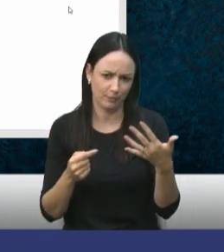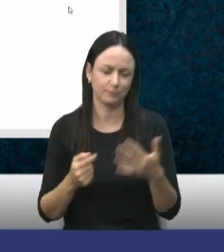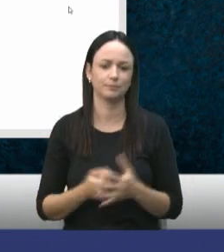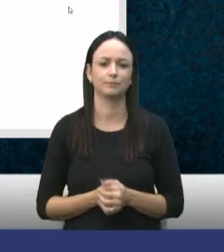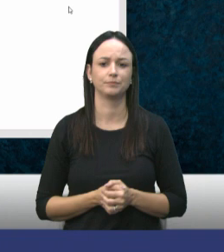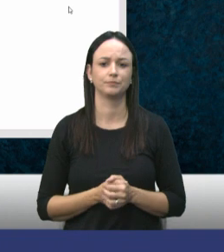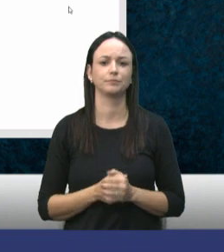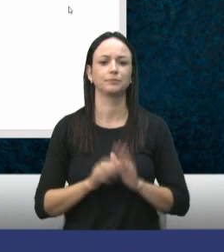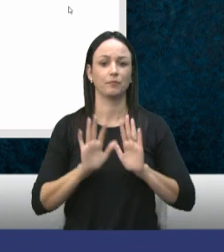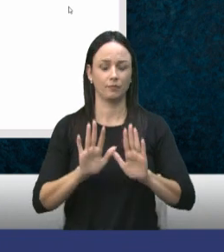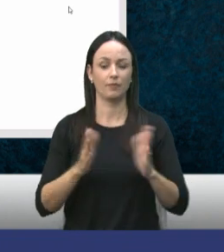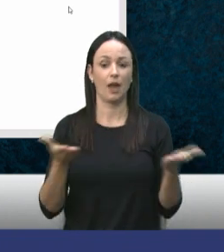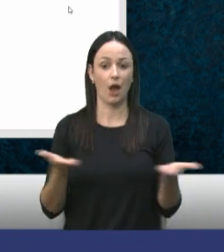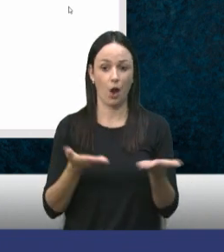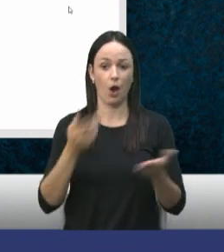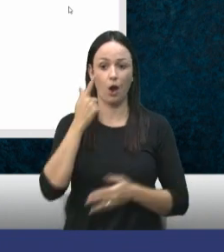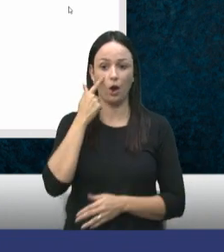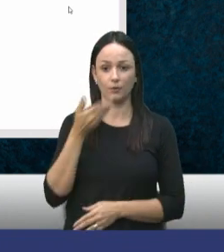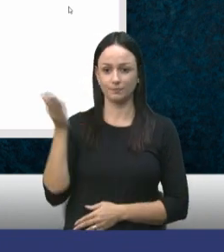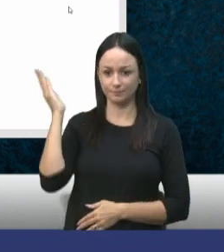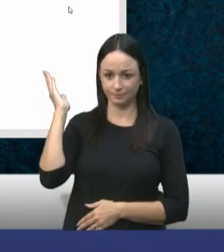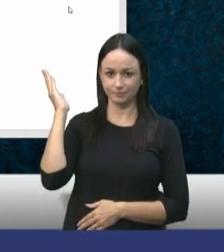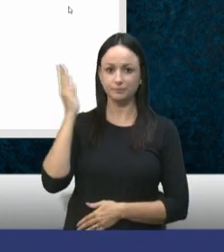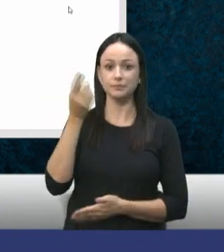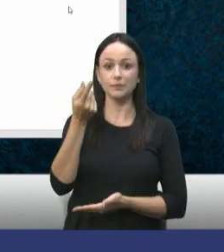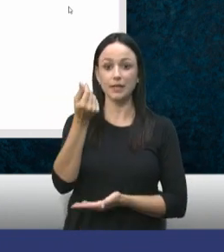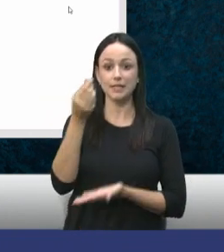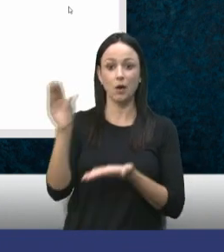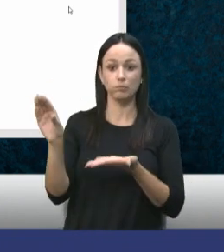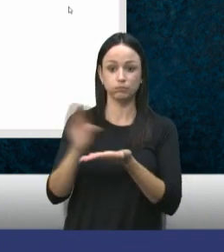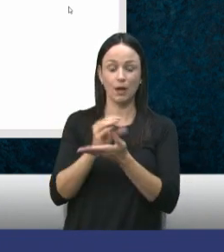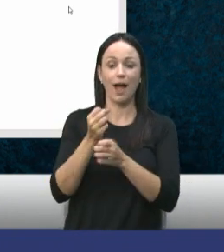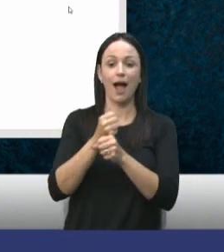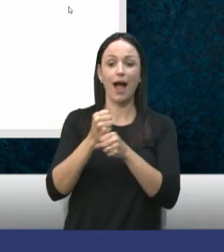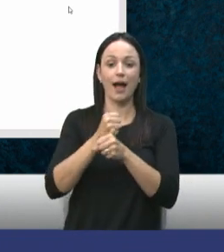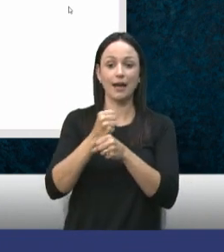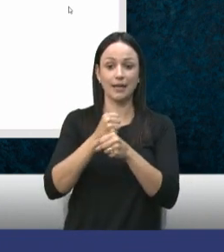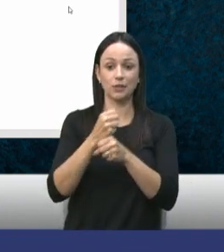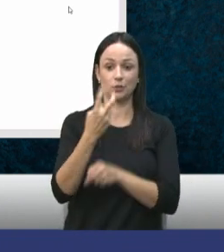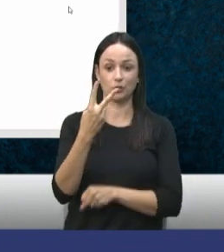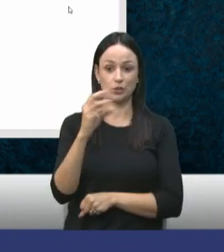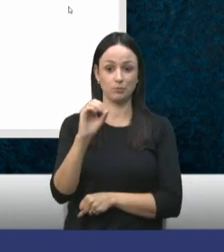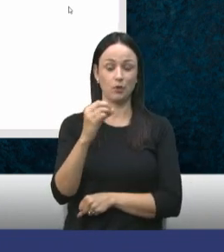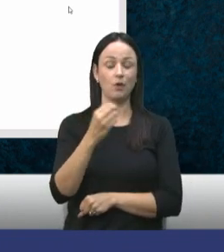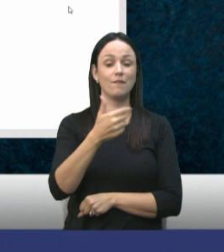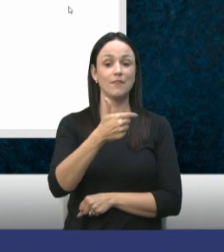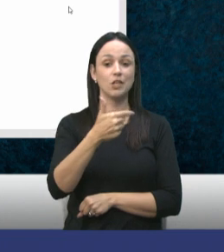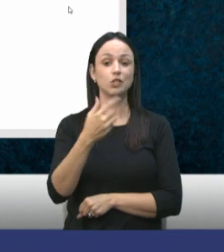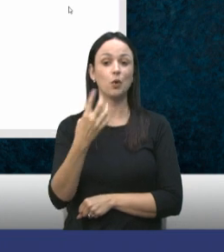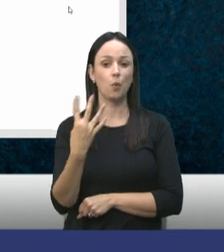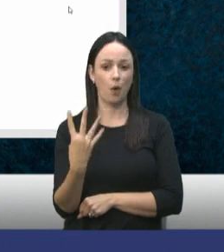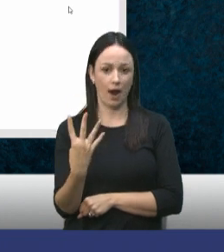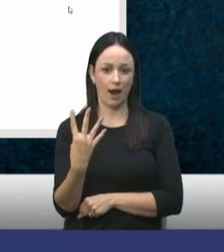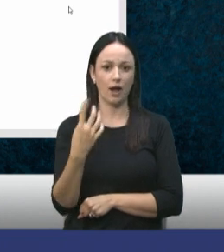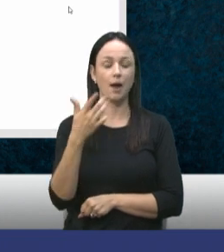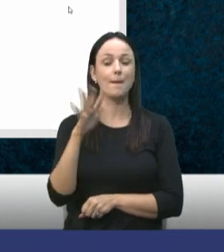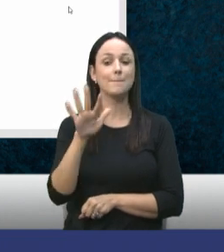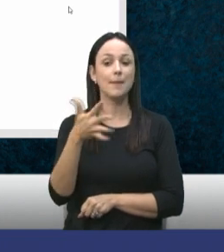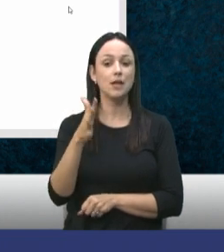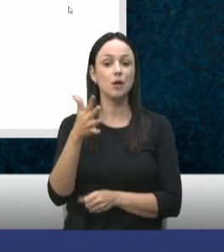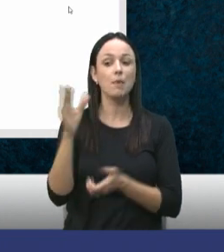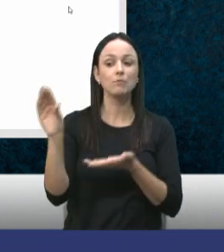Então a gente passa agora à receita estimada. Para o exercício de 2024, nós temos uma receita